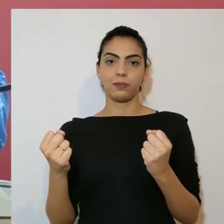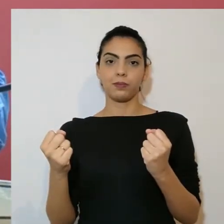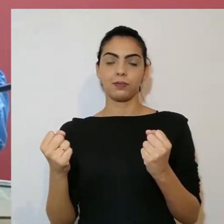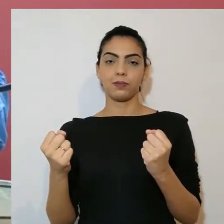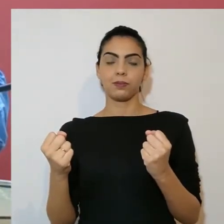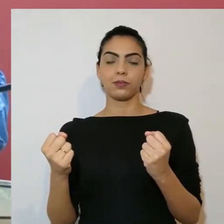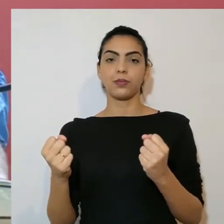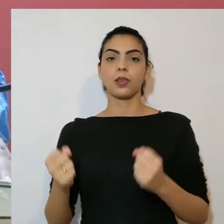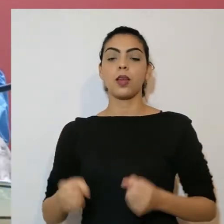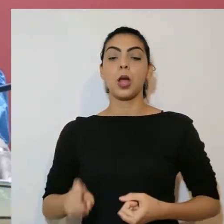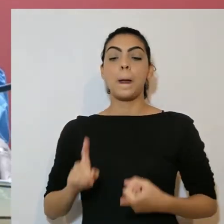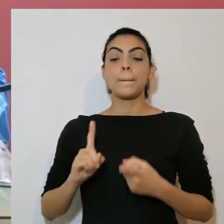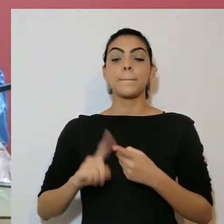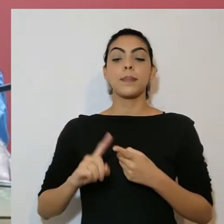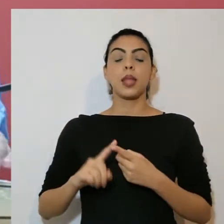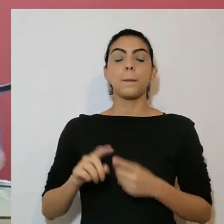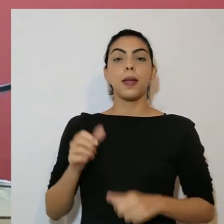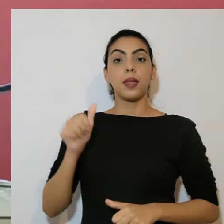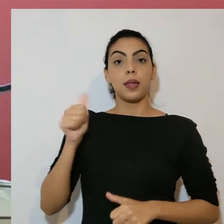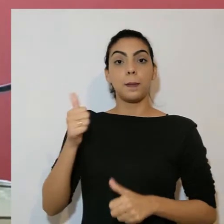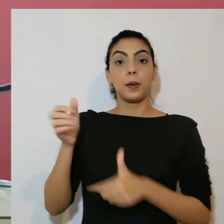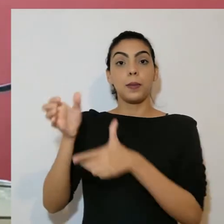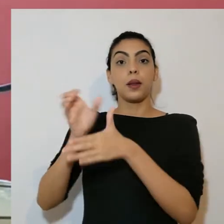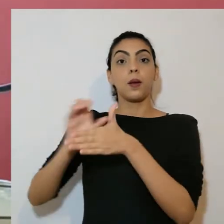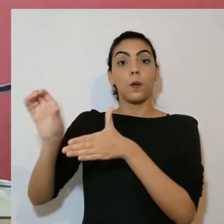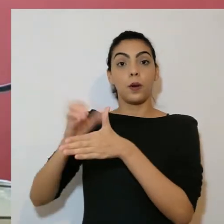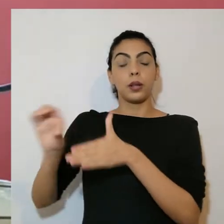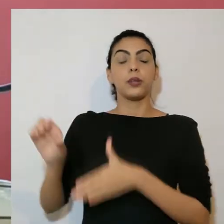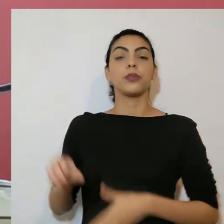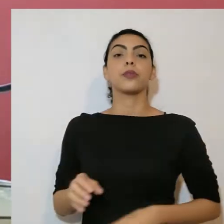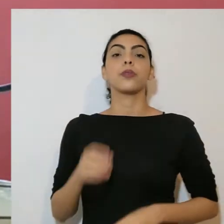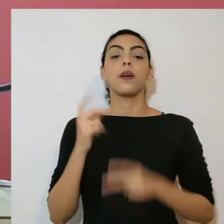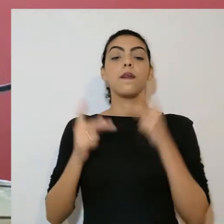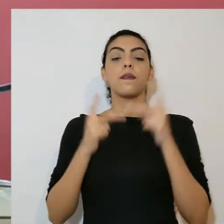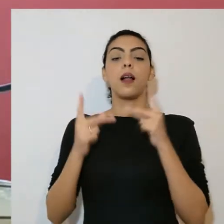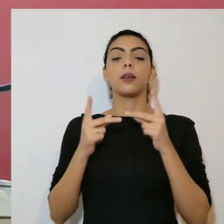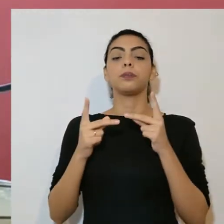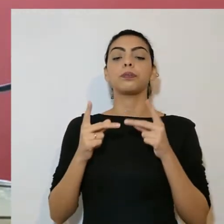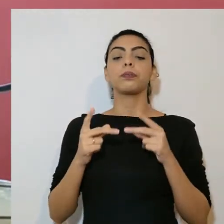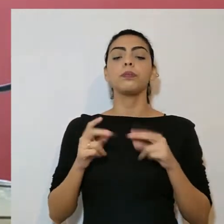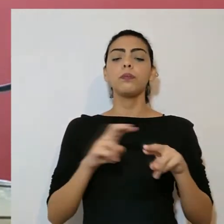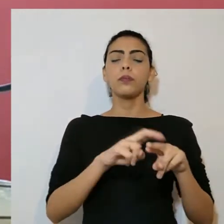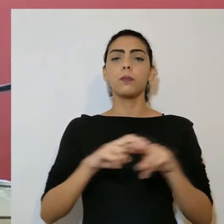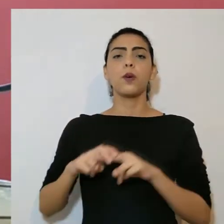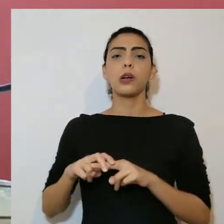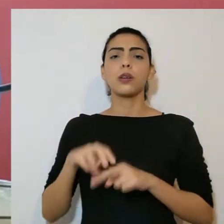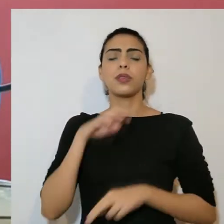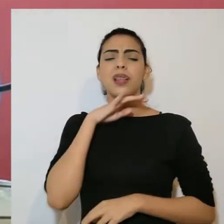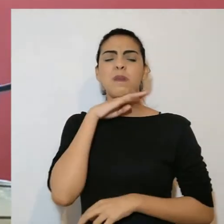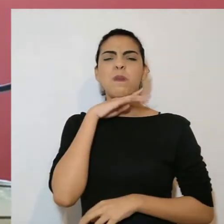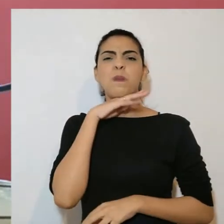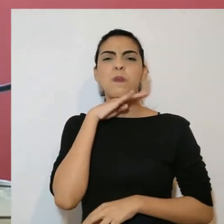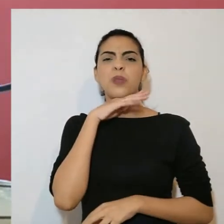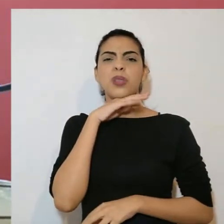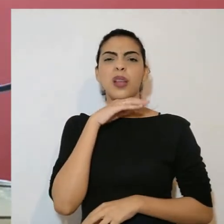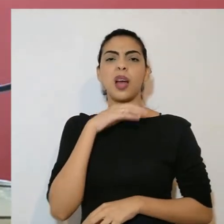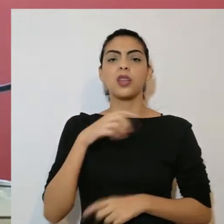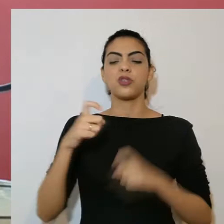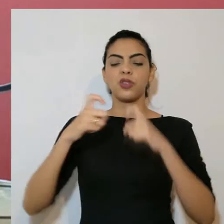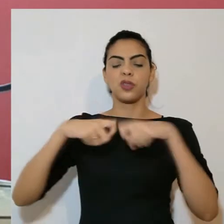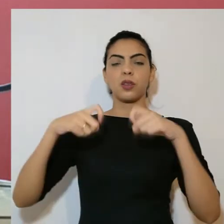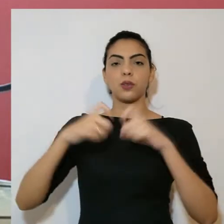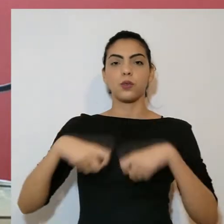tão depressa. Também em 1 Coríntios 7:2 fala: mas por causa da